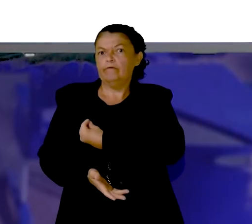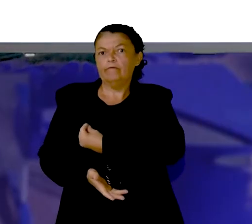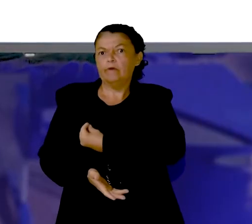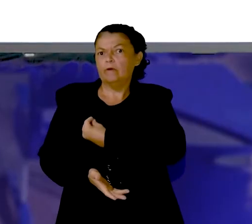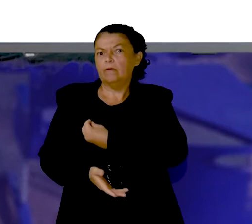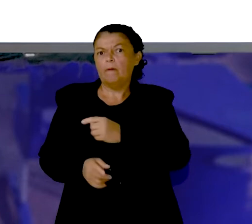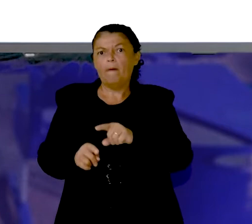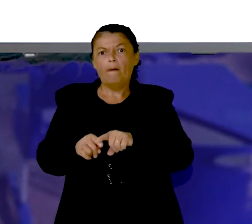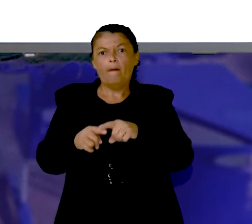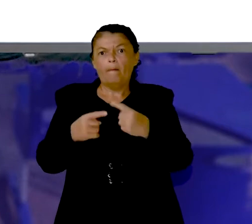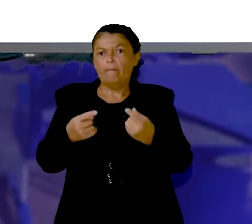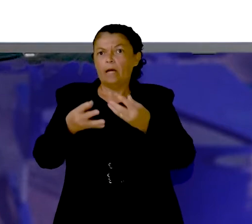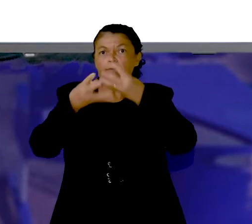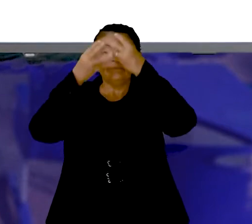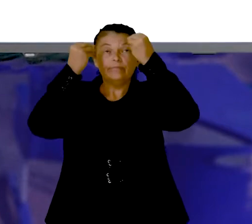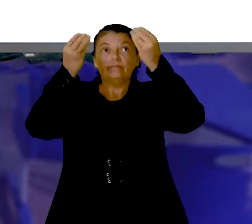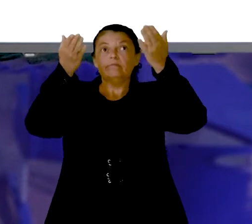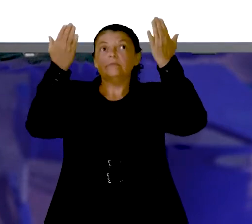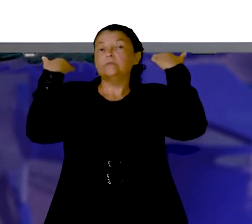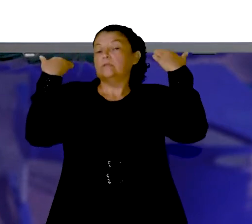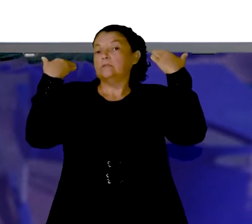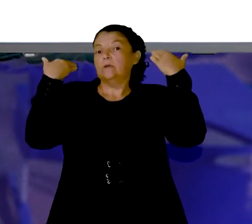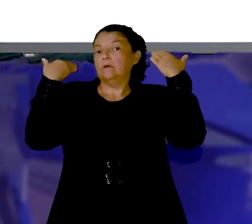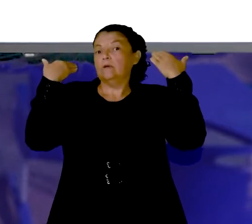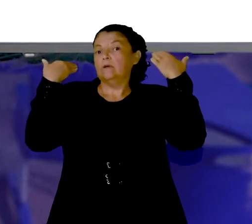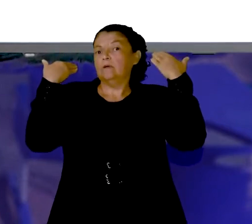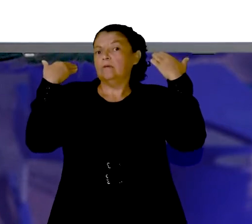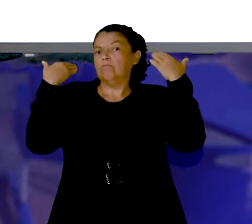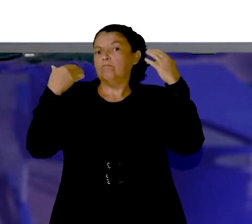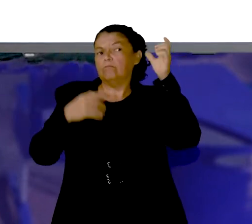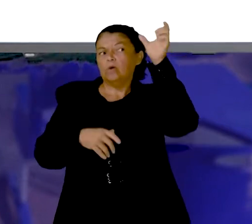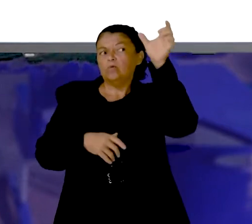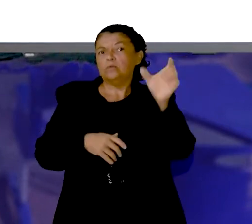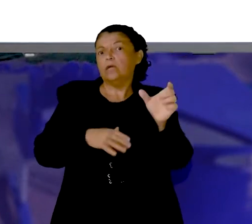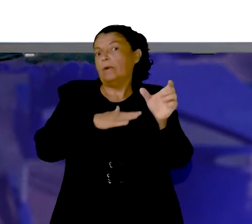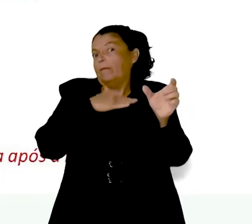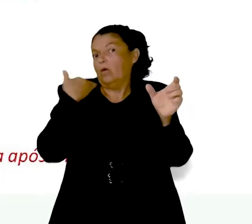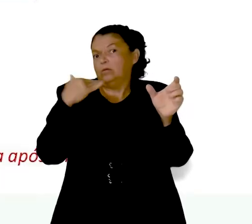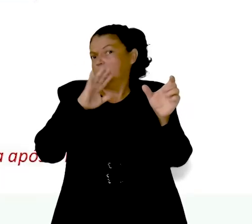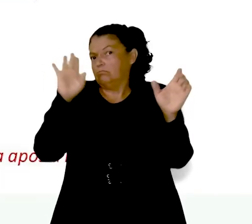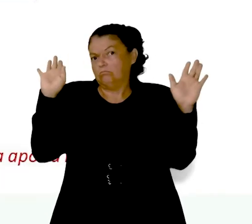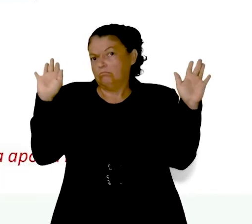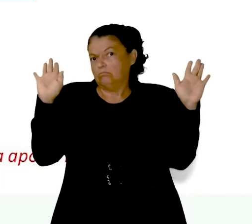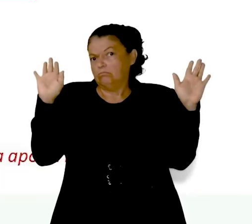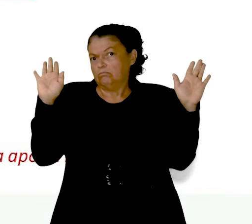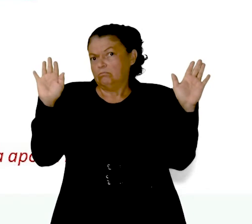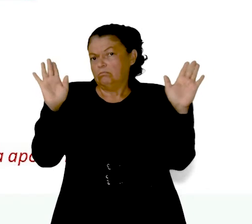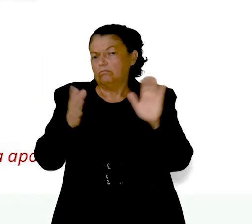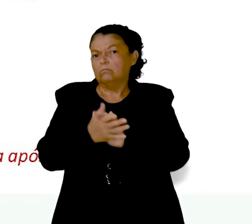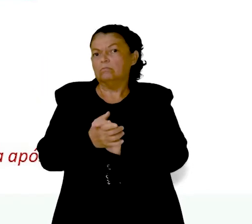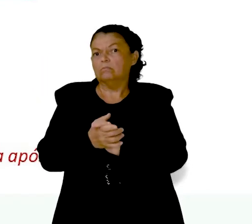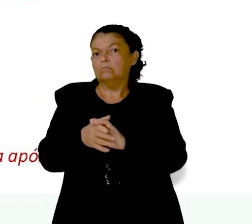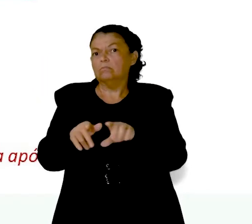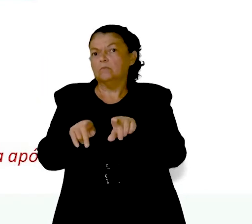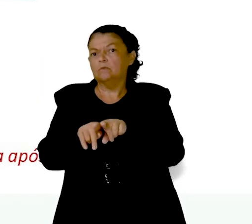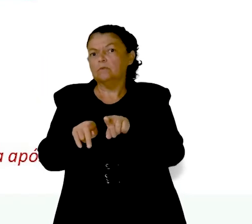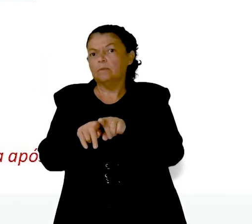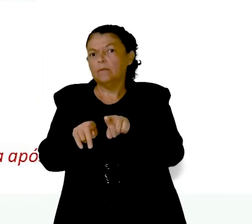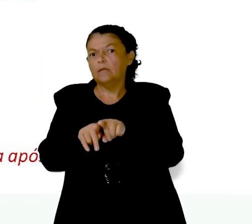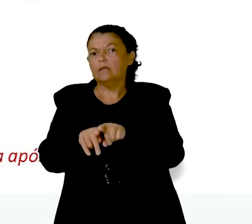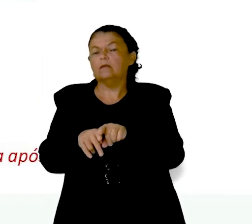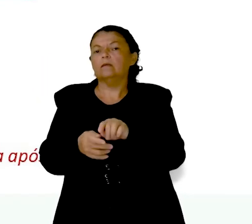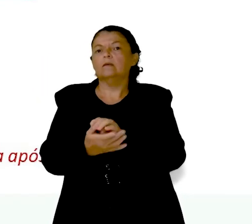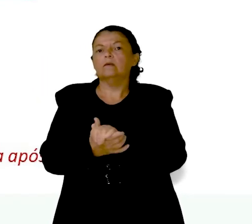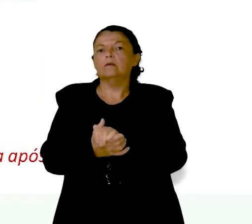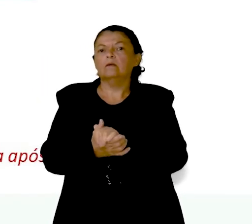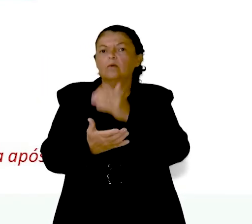morte. Então, sem dar nenhum direcionamento à vida terrena, seguindo a intenção